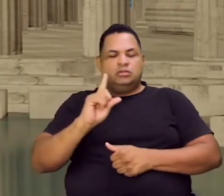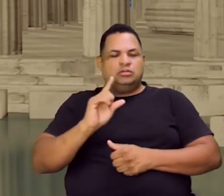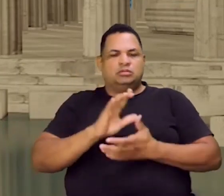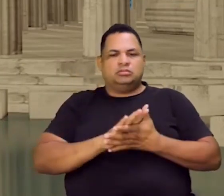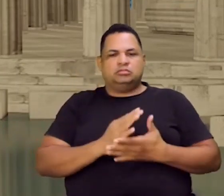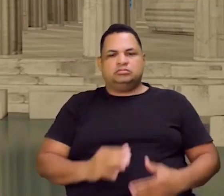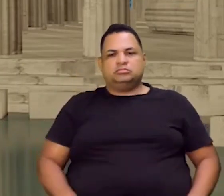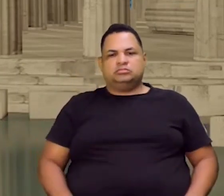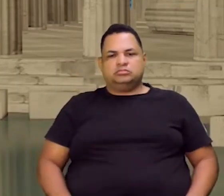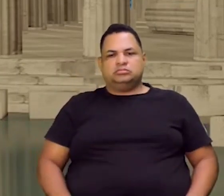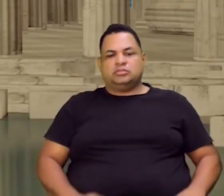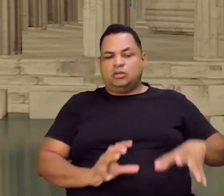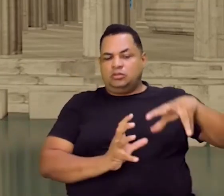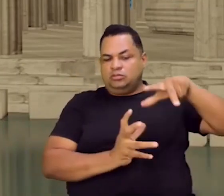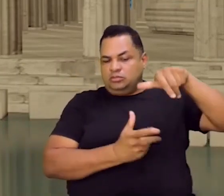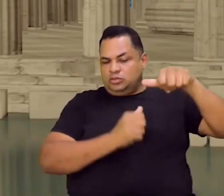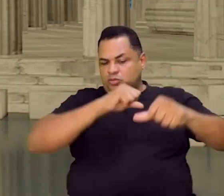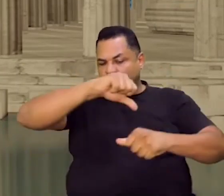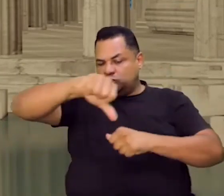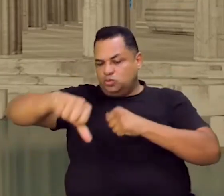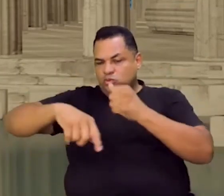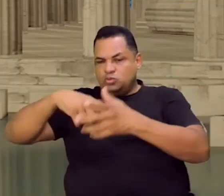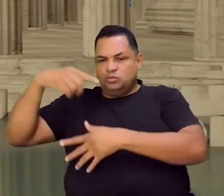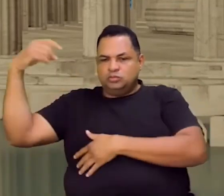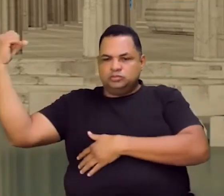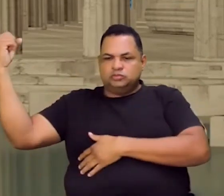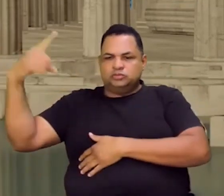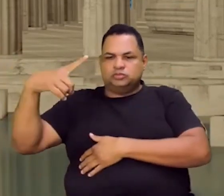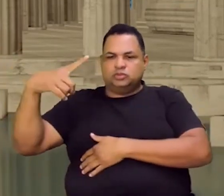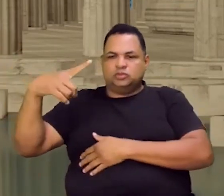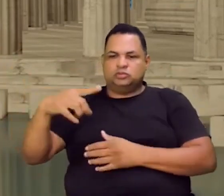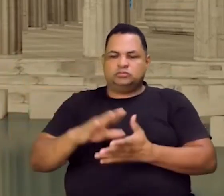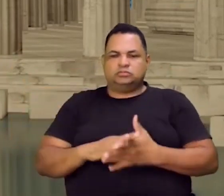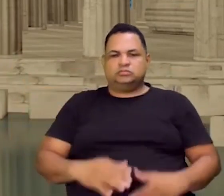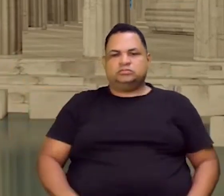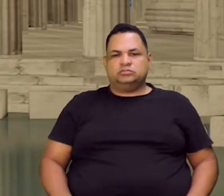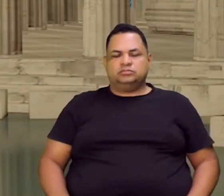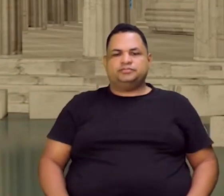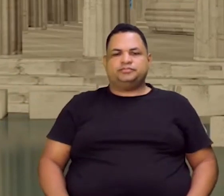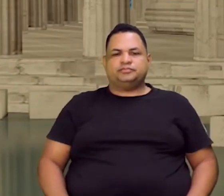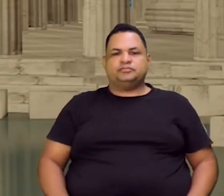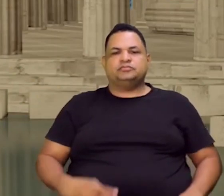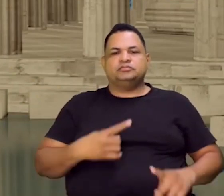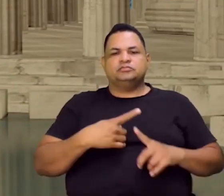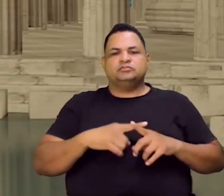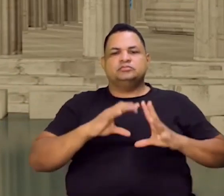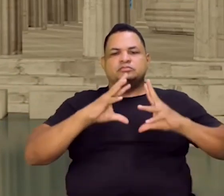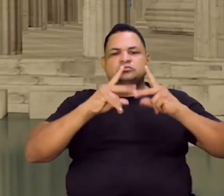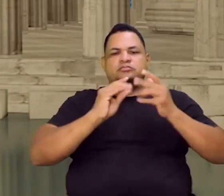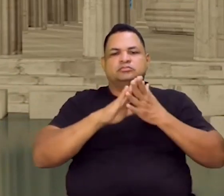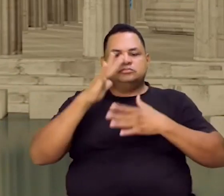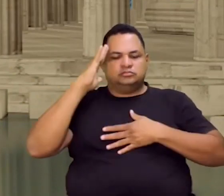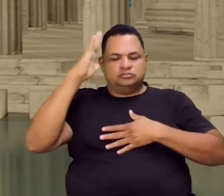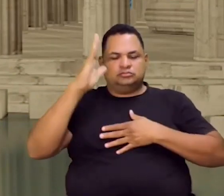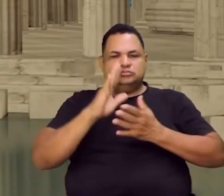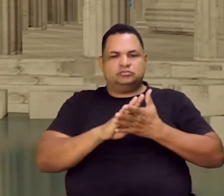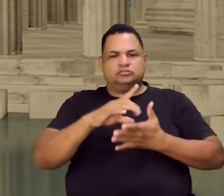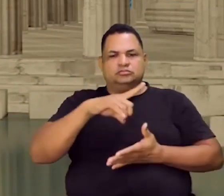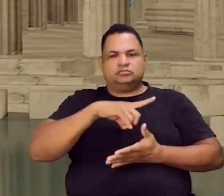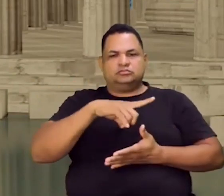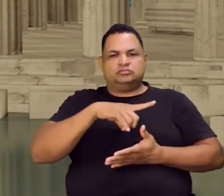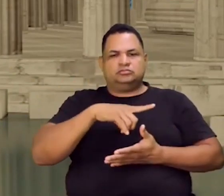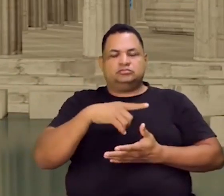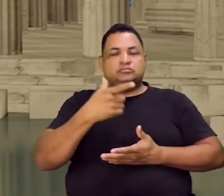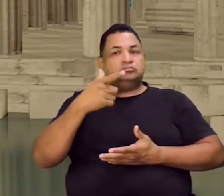perceberam? Ou seja, é um paradigma que quebrou-se. Porque toda teoria ela só é válida enquanto perdurarem e